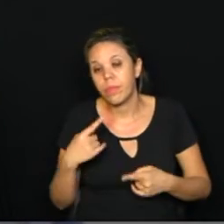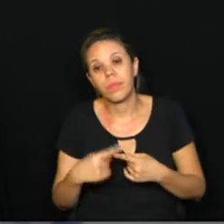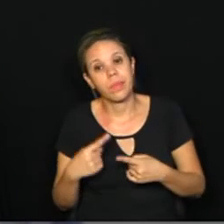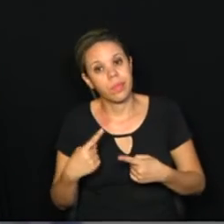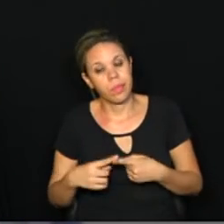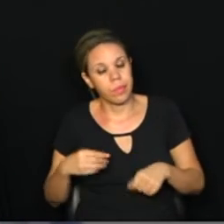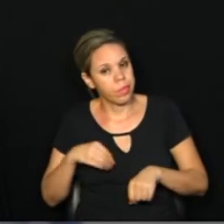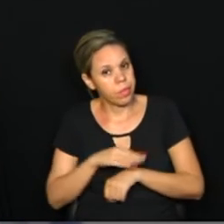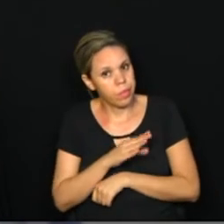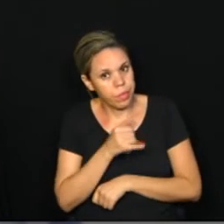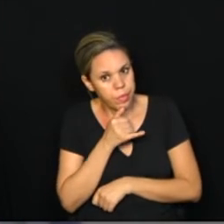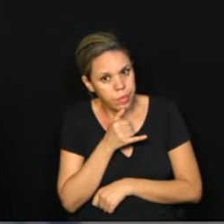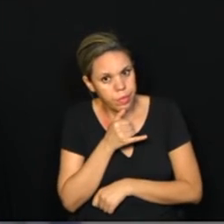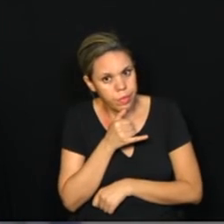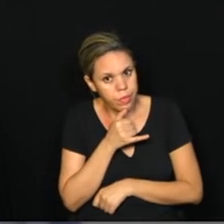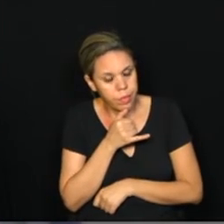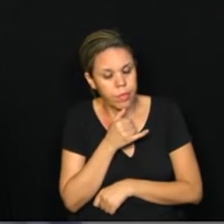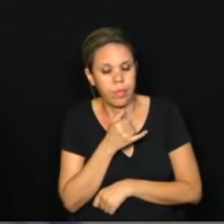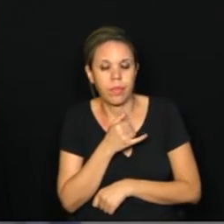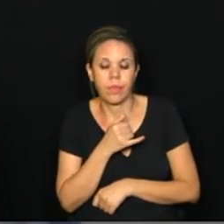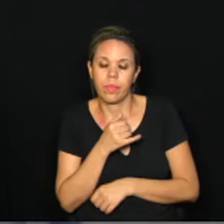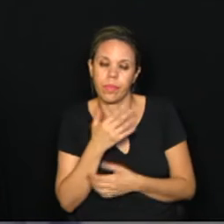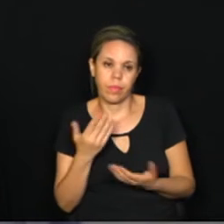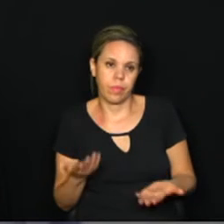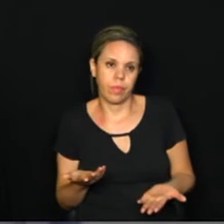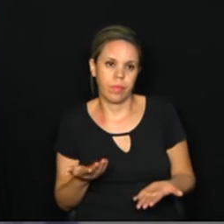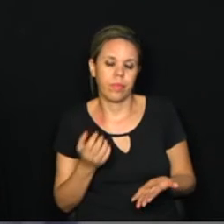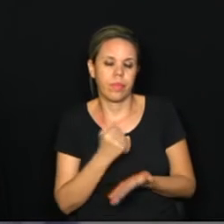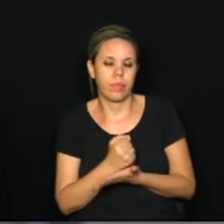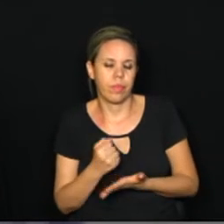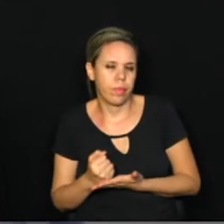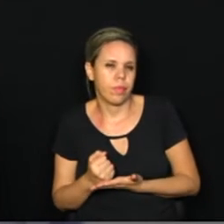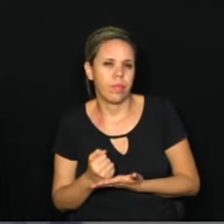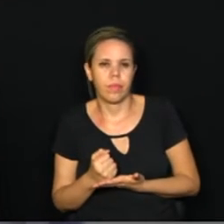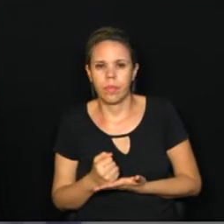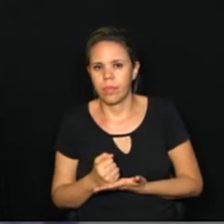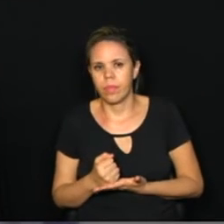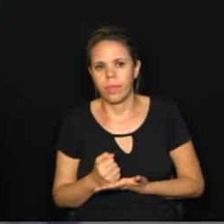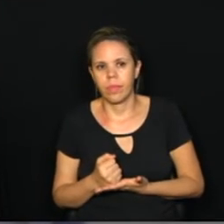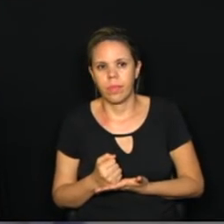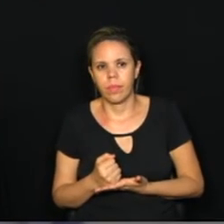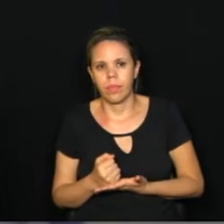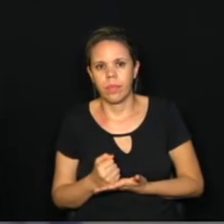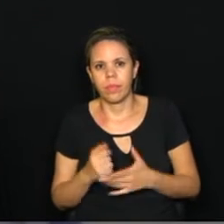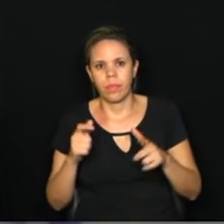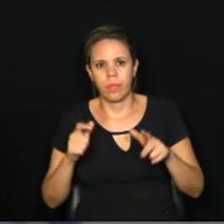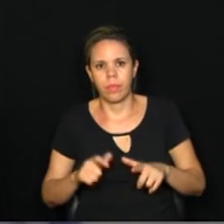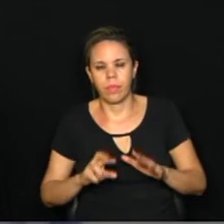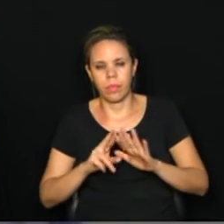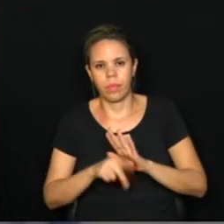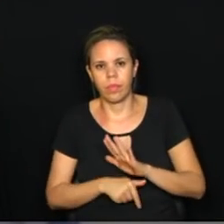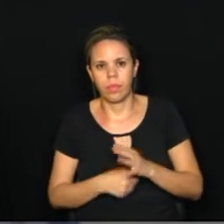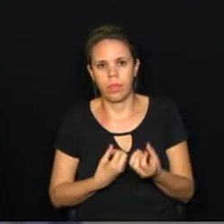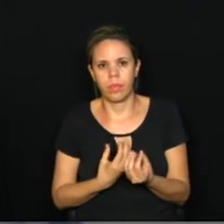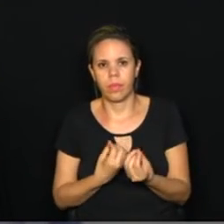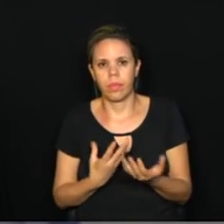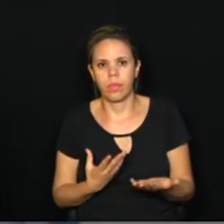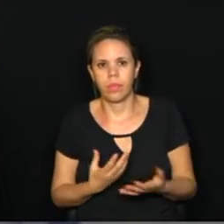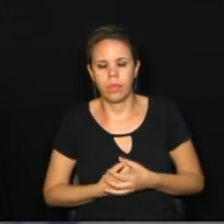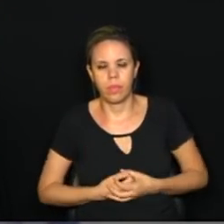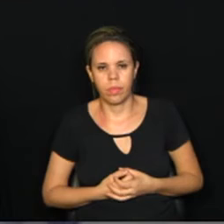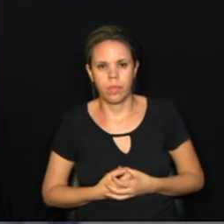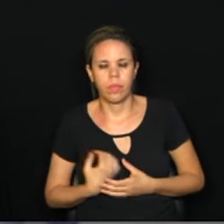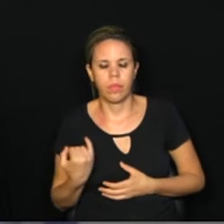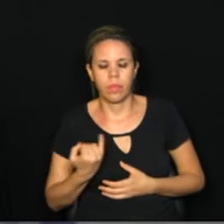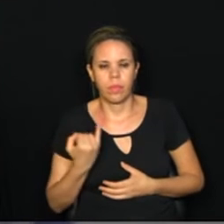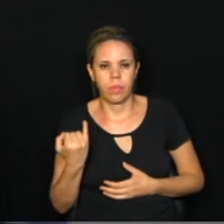dá condições de excepcionalidade para contratação, sem licitação, uma série de dados que são